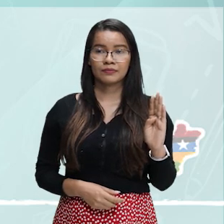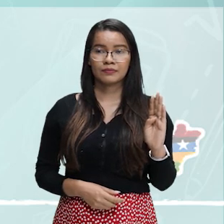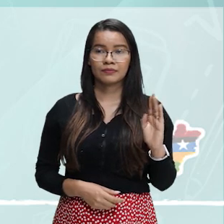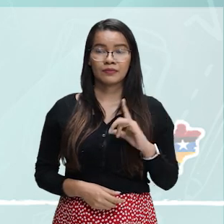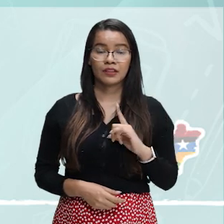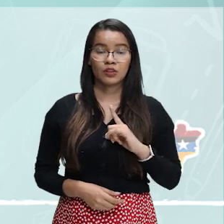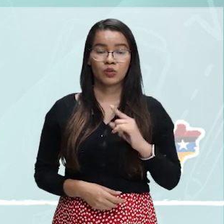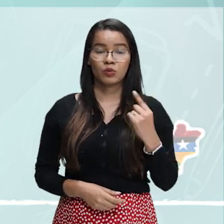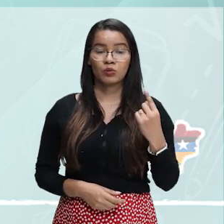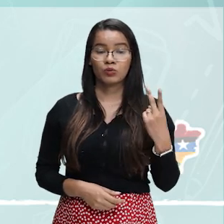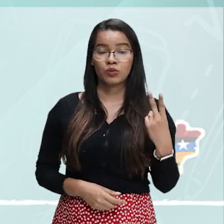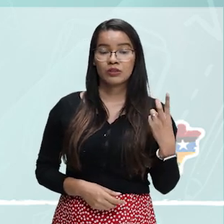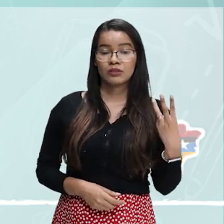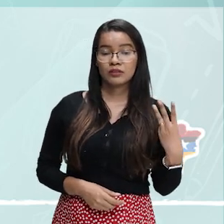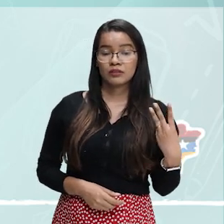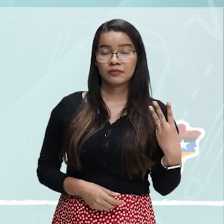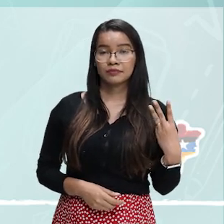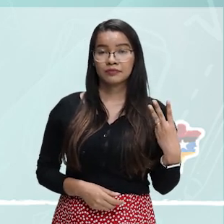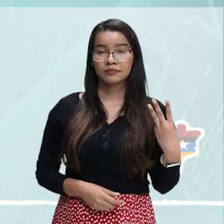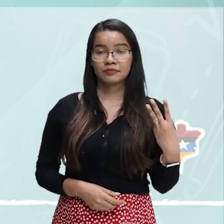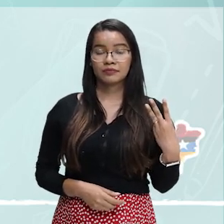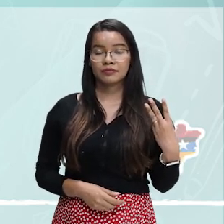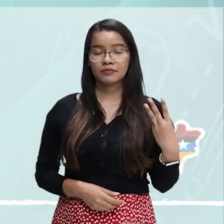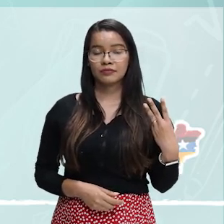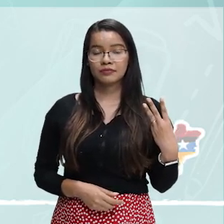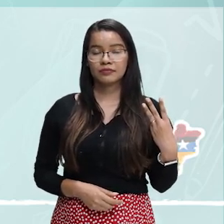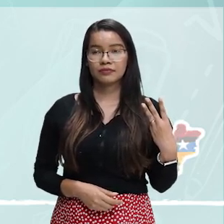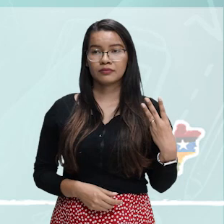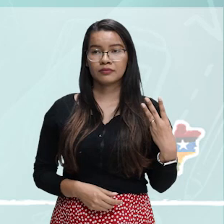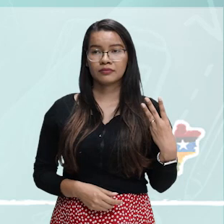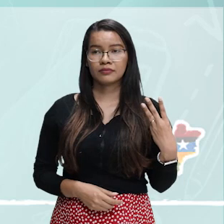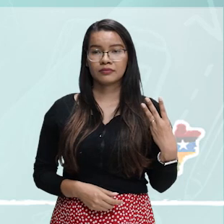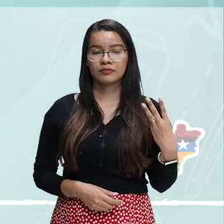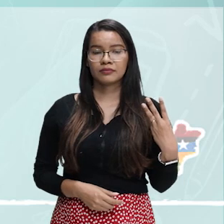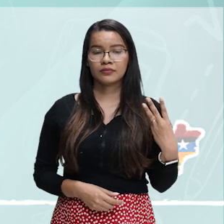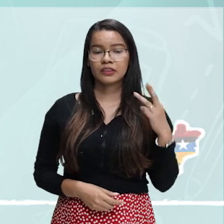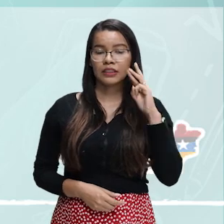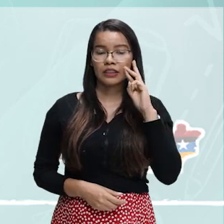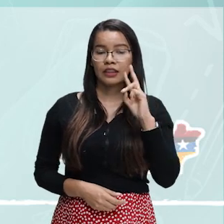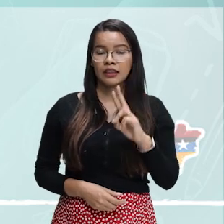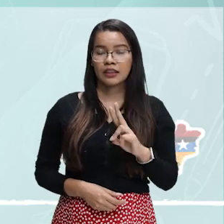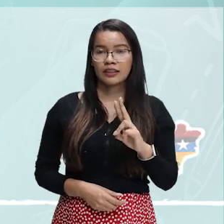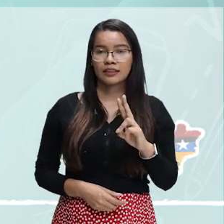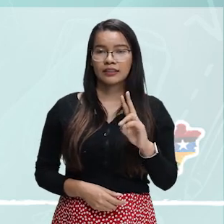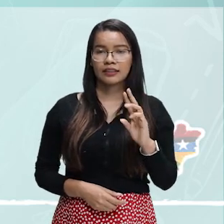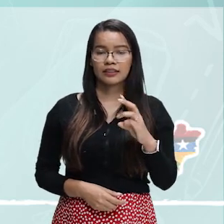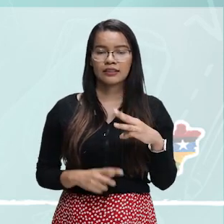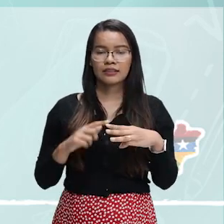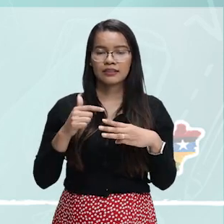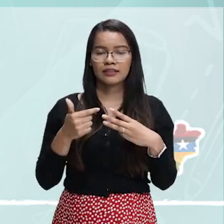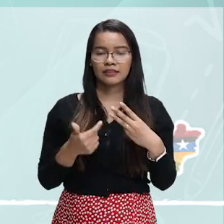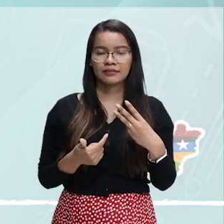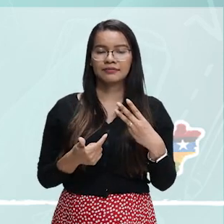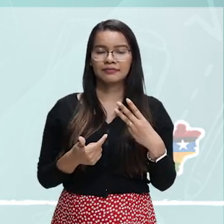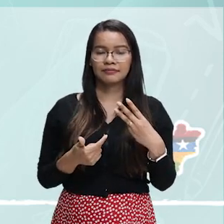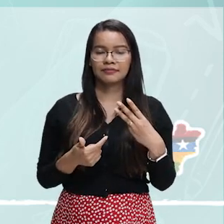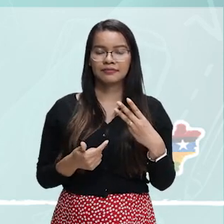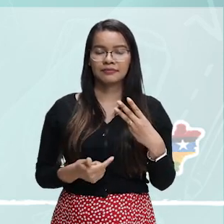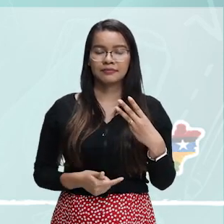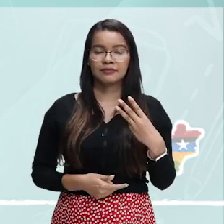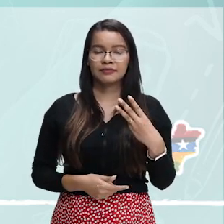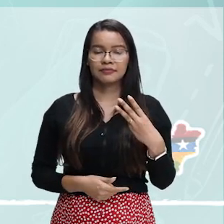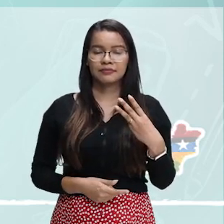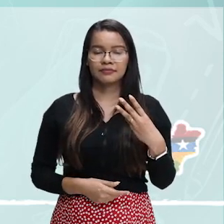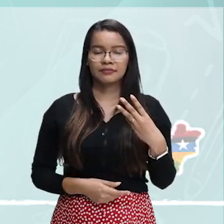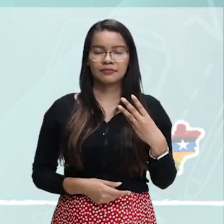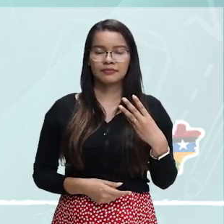Aí tem 1, 2 e 3, tá? Eu vou voltar aí. Acompanha a terceira, é o declínio da produção açucareira